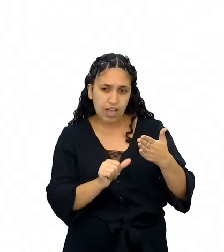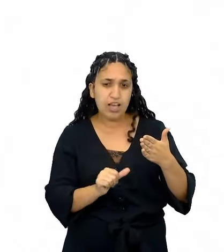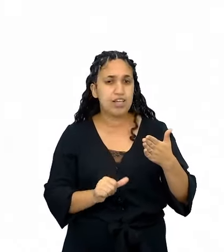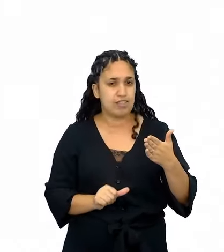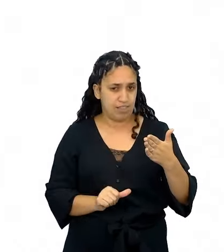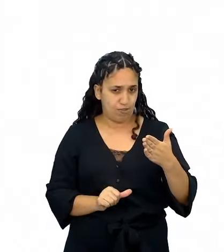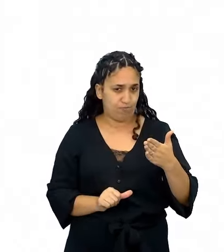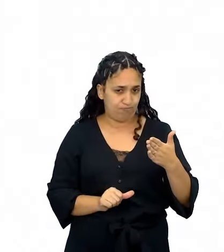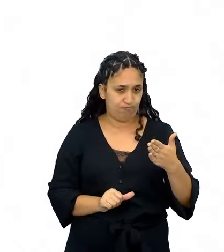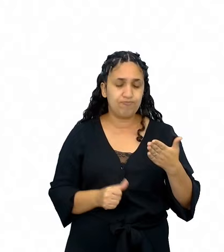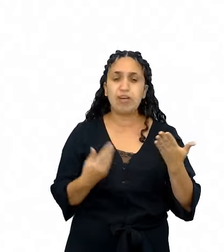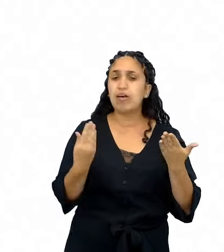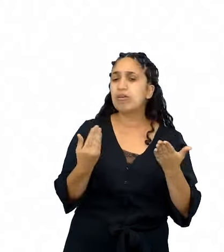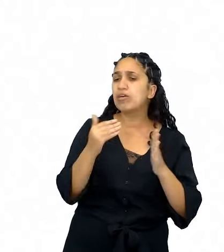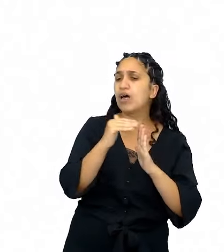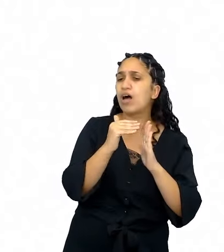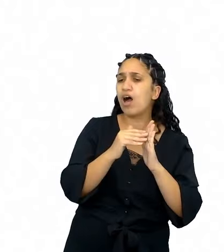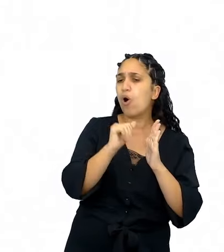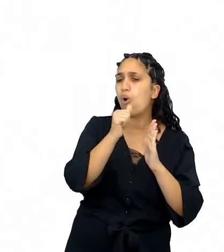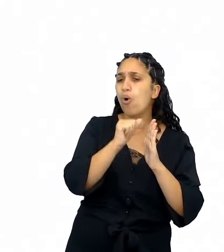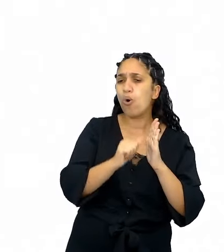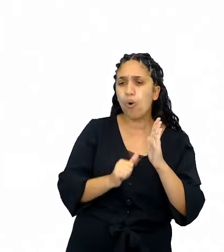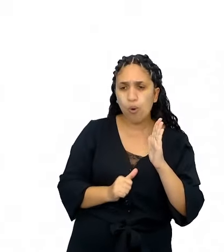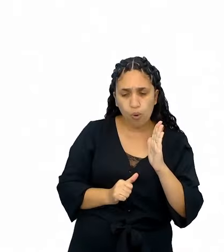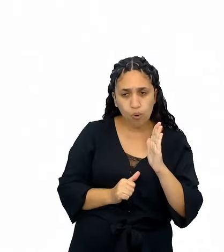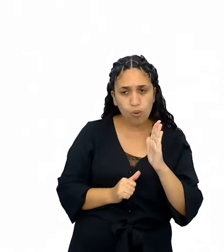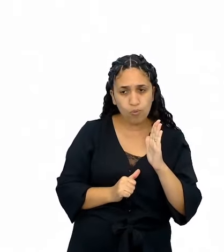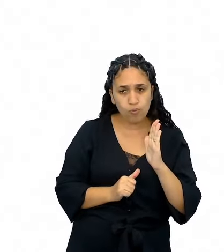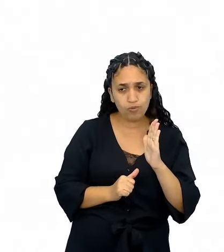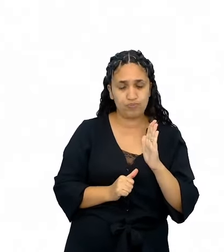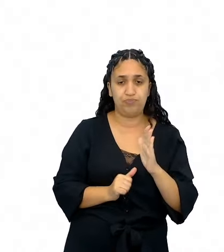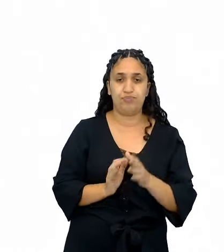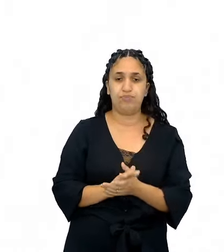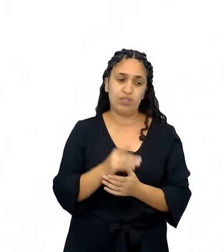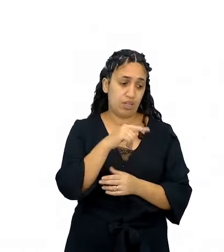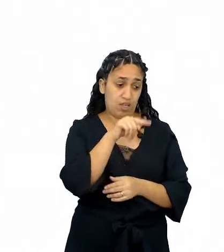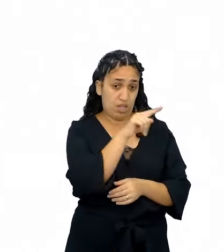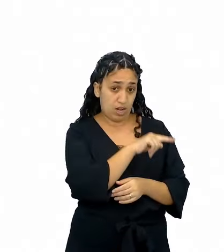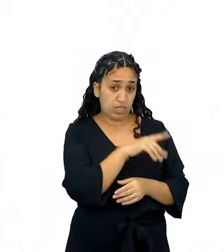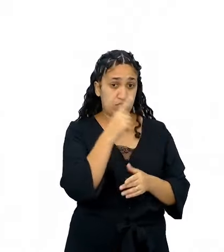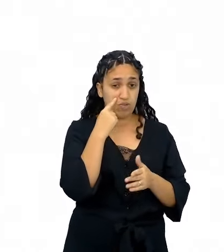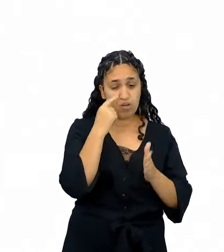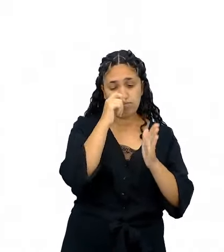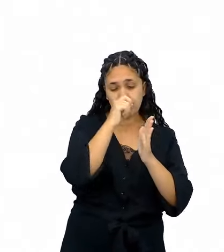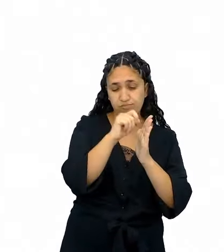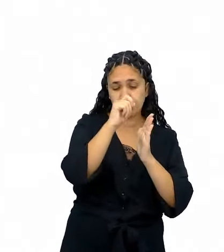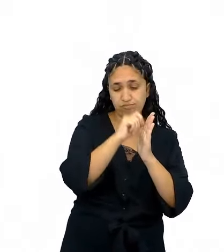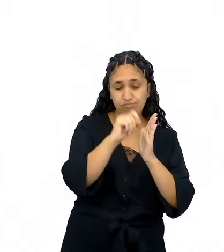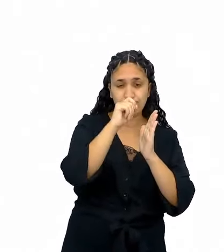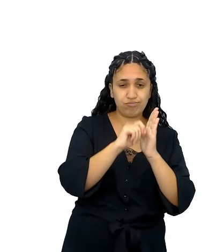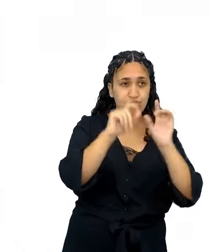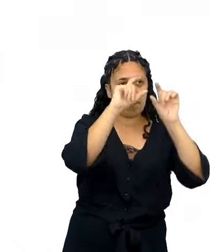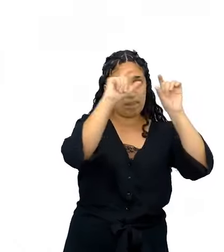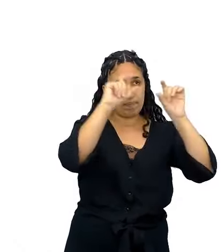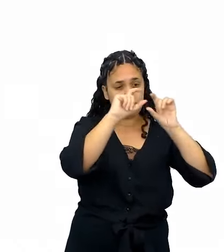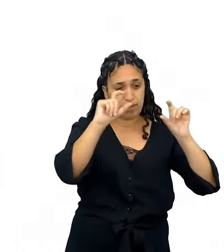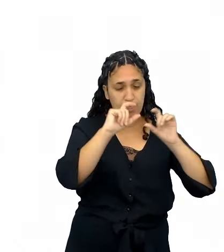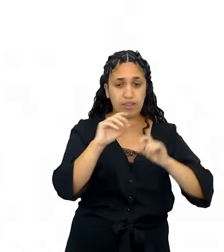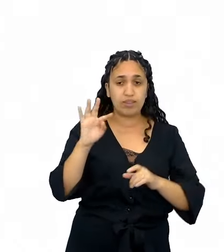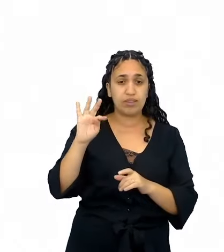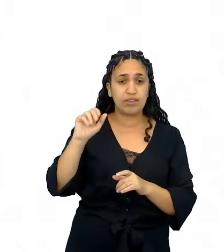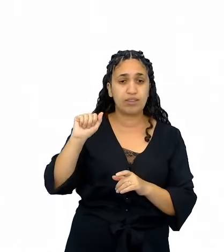preencher a tabela, né? Uma tabela. Então, está em primeira pessoa, né? Para que eles possam realmente